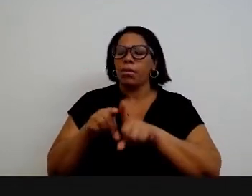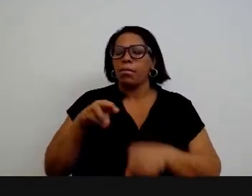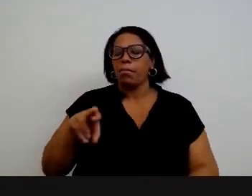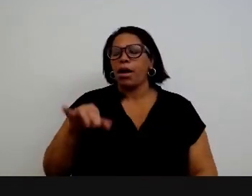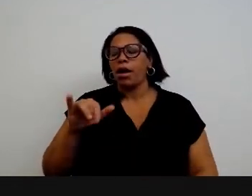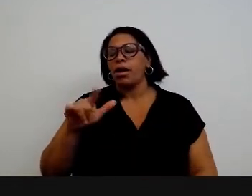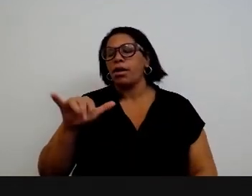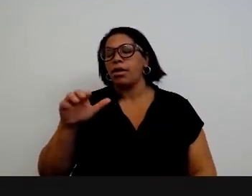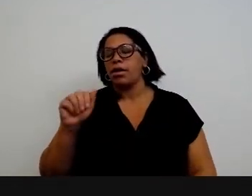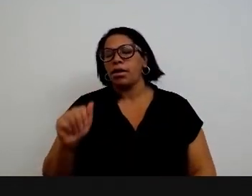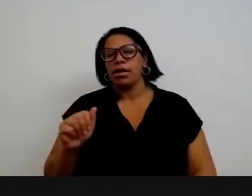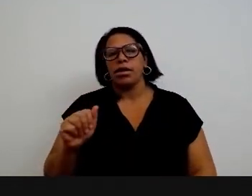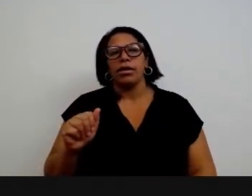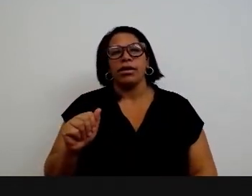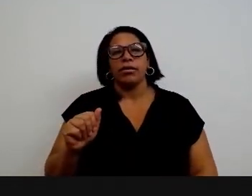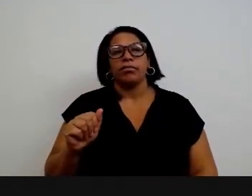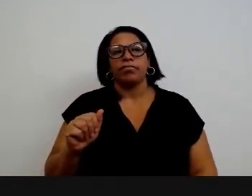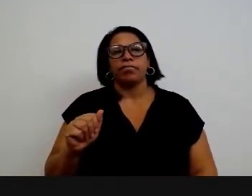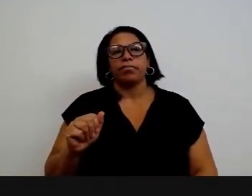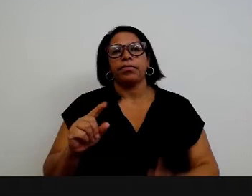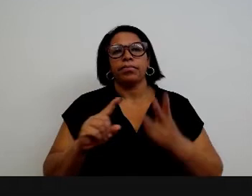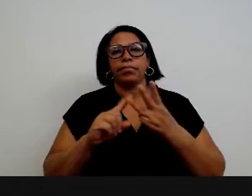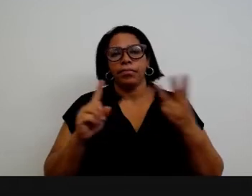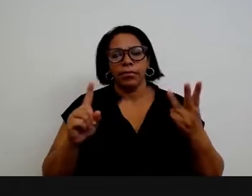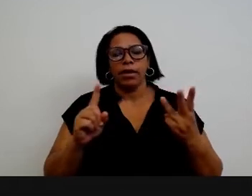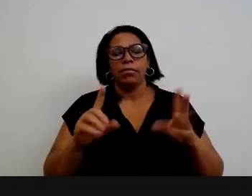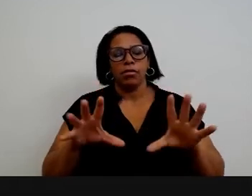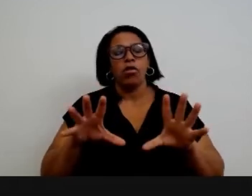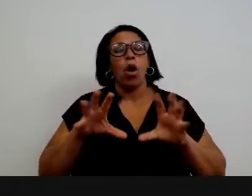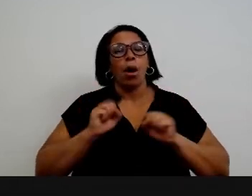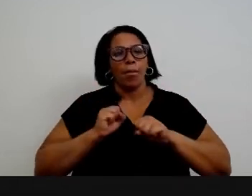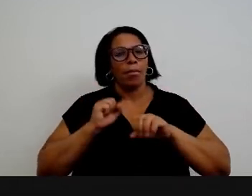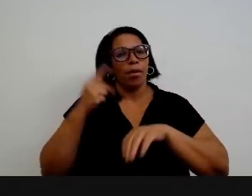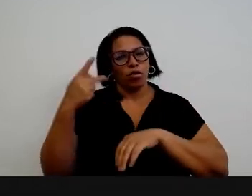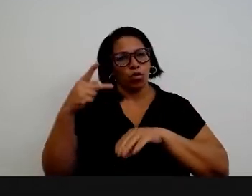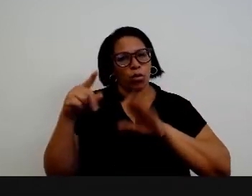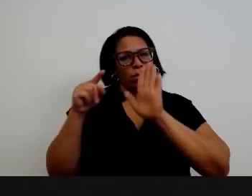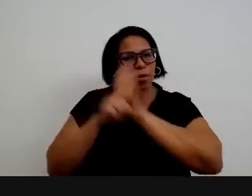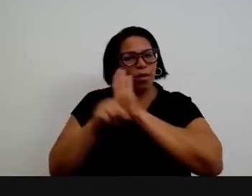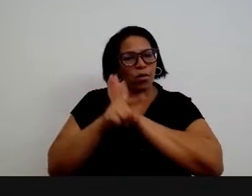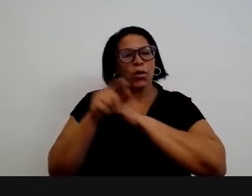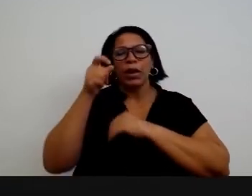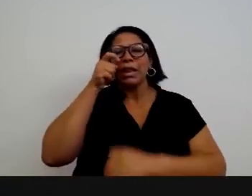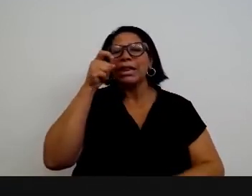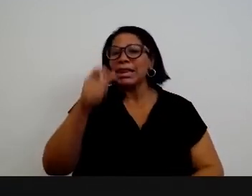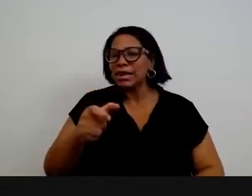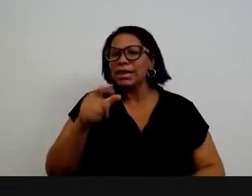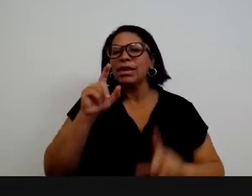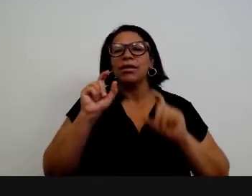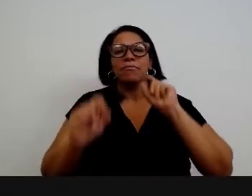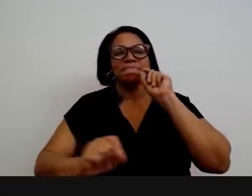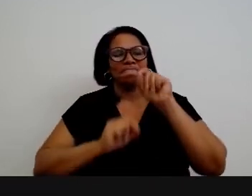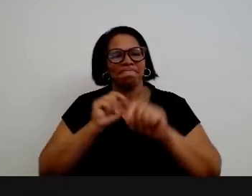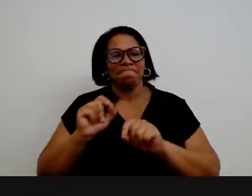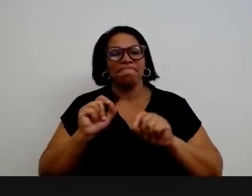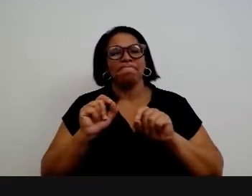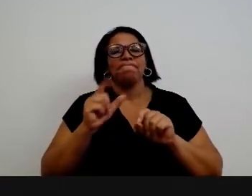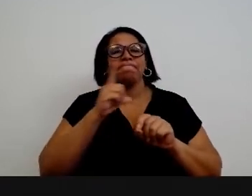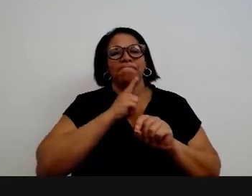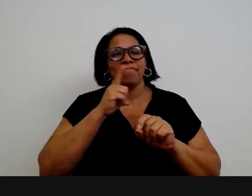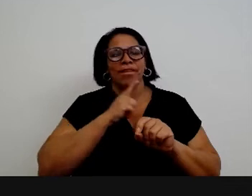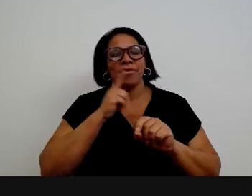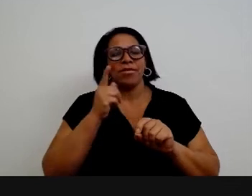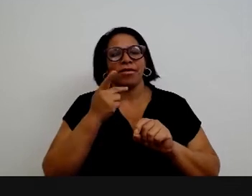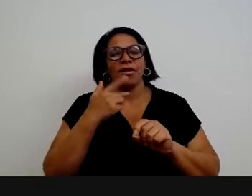Marília, mas eu vou, Alisson, me apropriar da sua pergunta, que eu achei uma pergunta interessante, mas eu